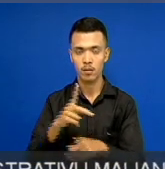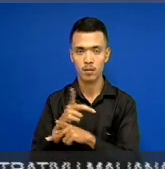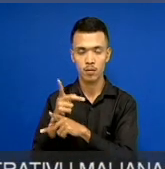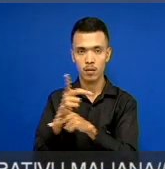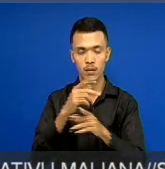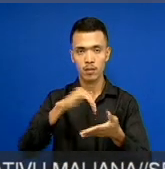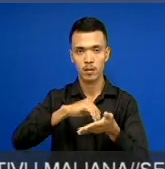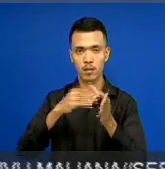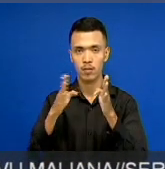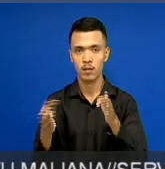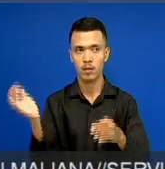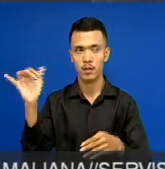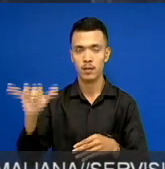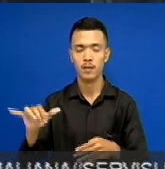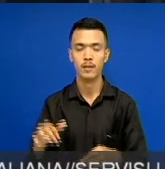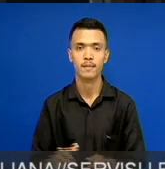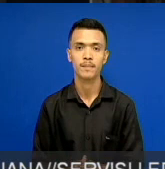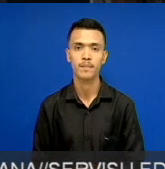Cira.